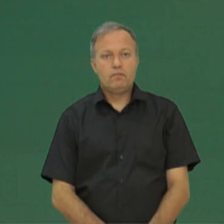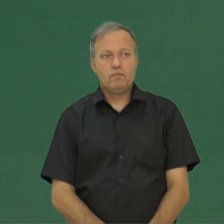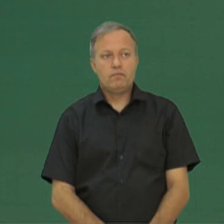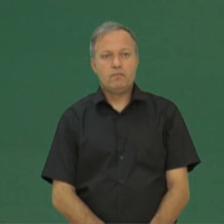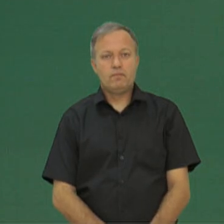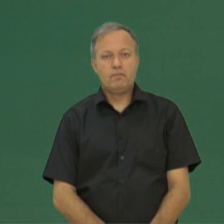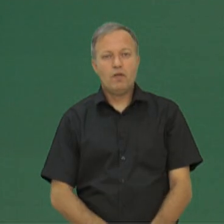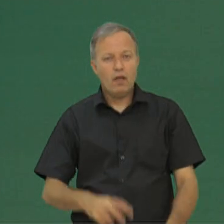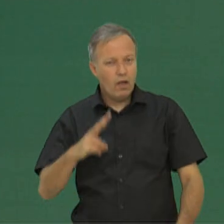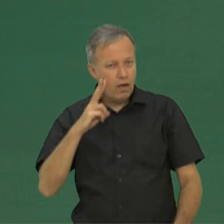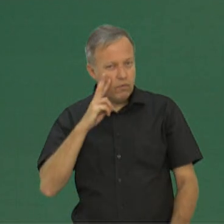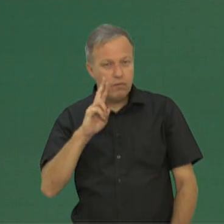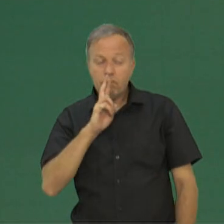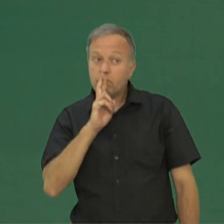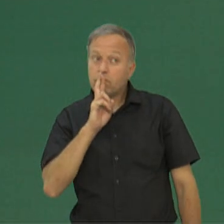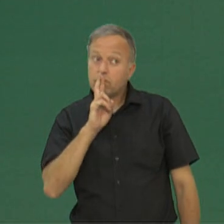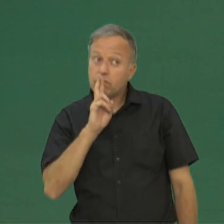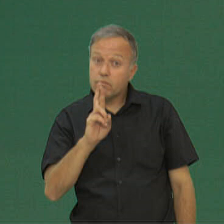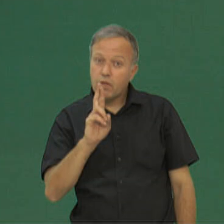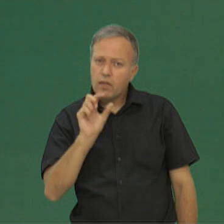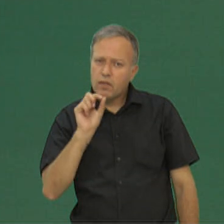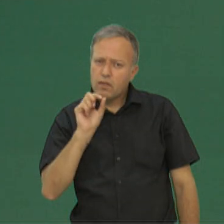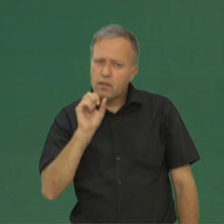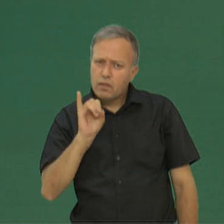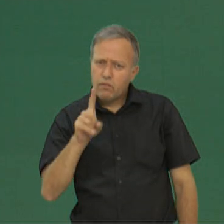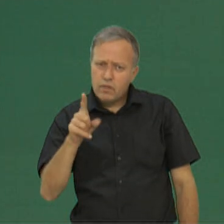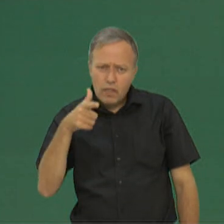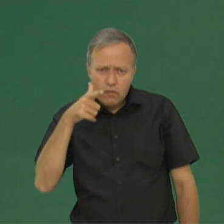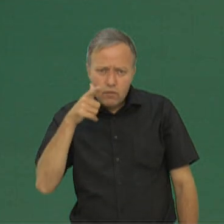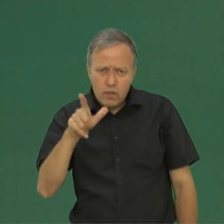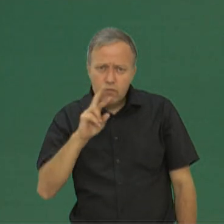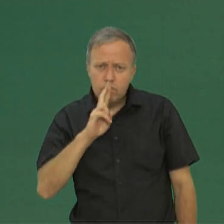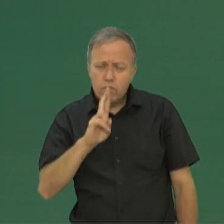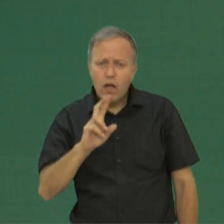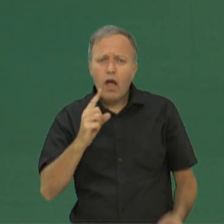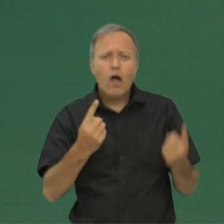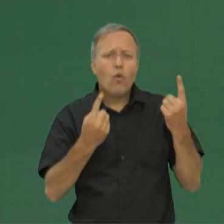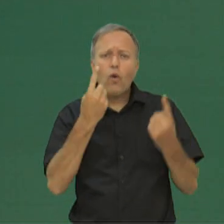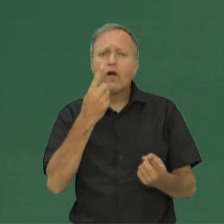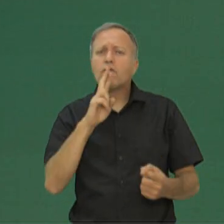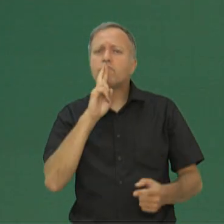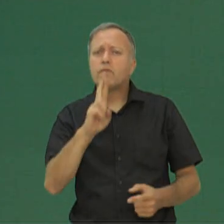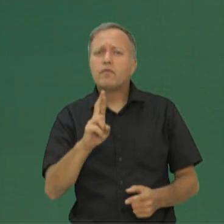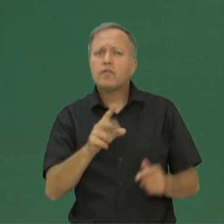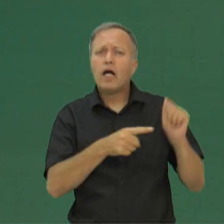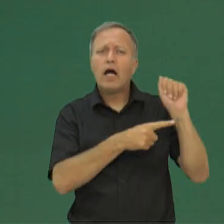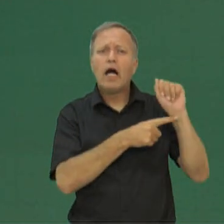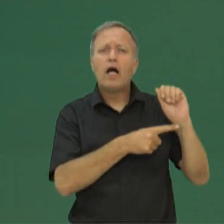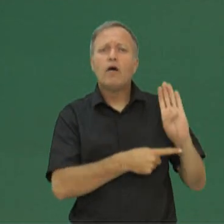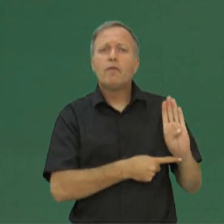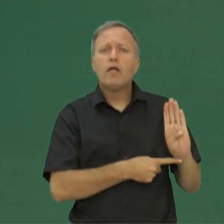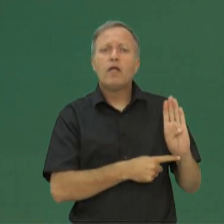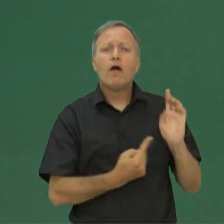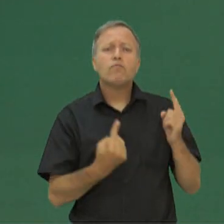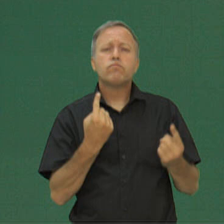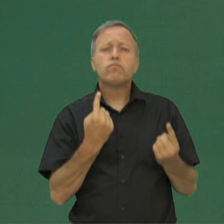Então, pessoal, vamos à resolução, vamos ver se vocês acertaram, qual que é a resposta correta deste teste? Vamos lá,